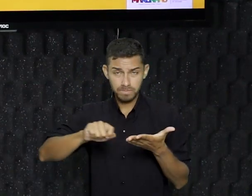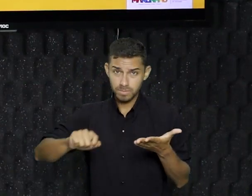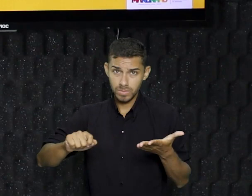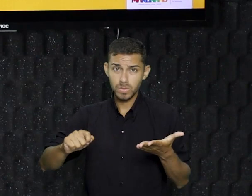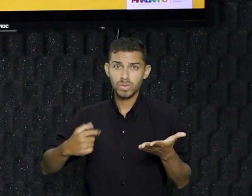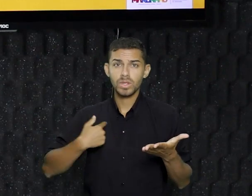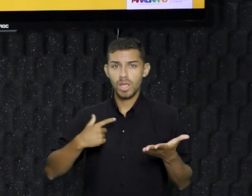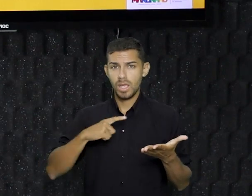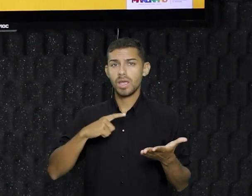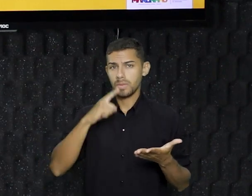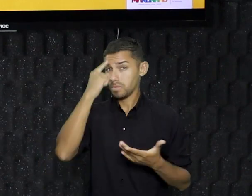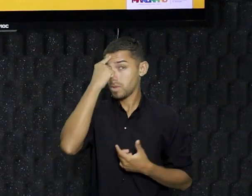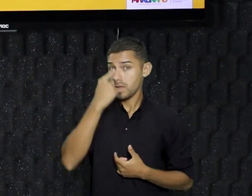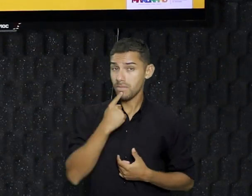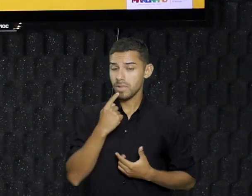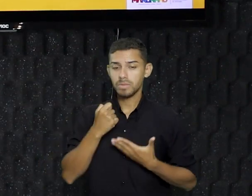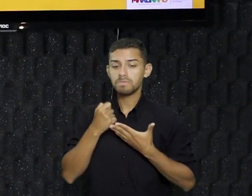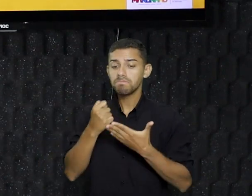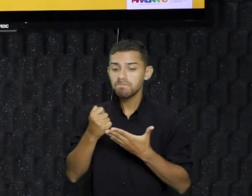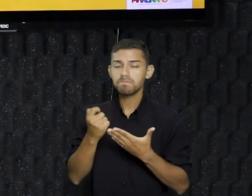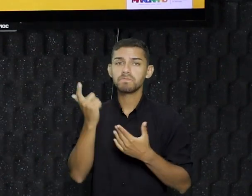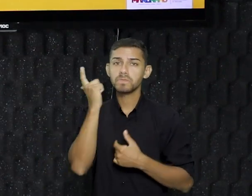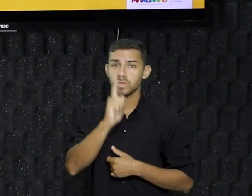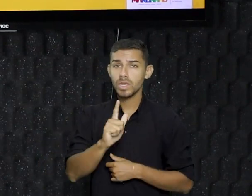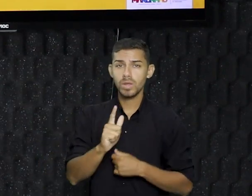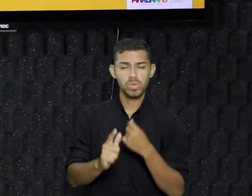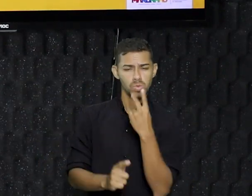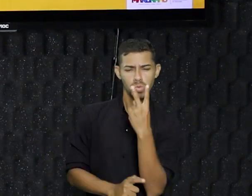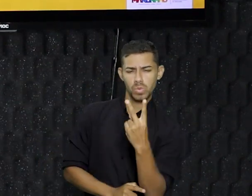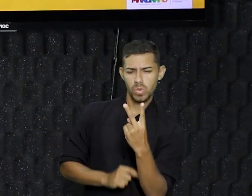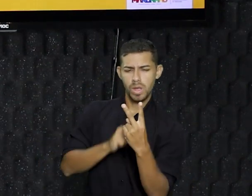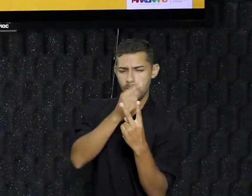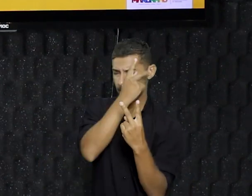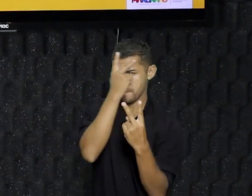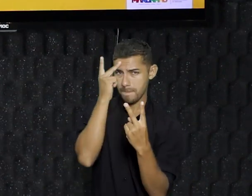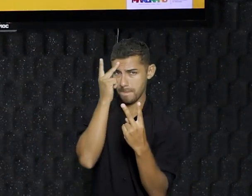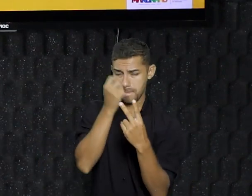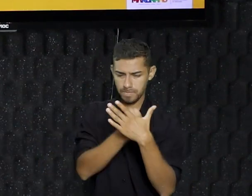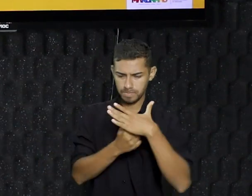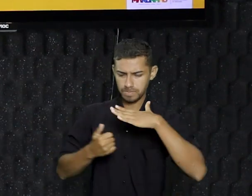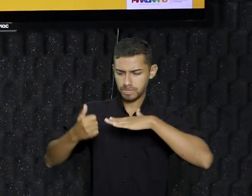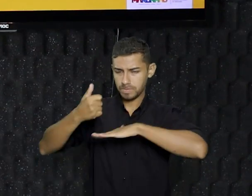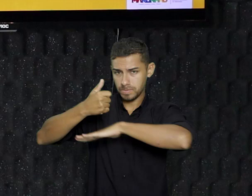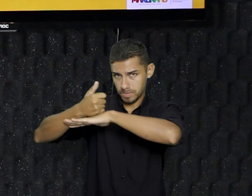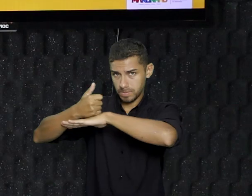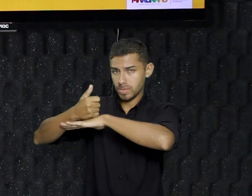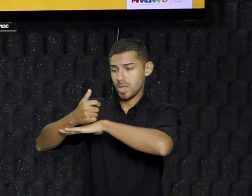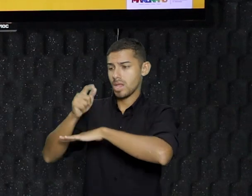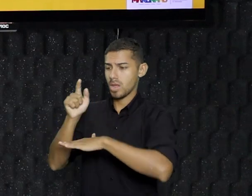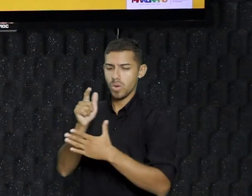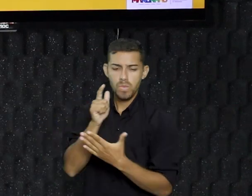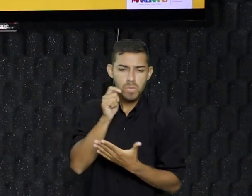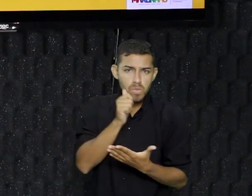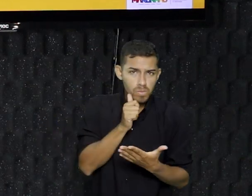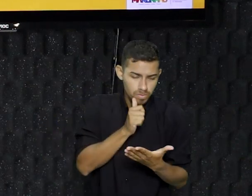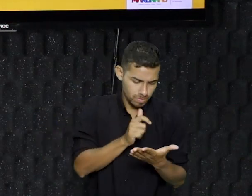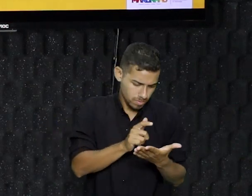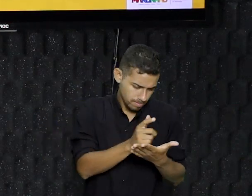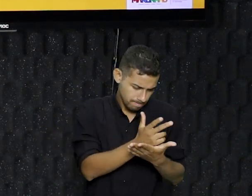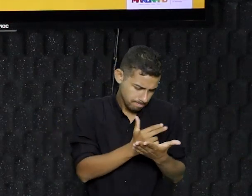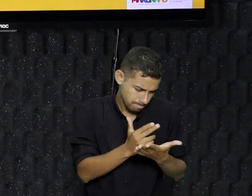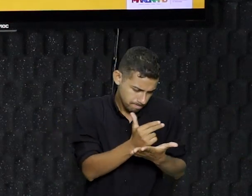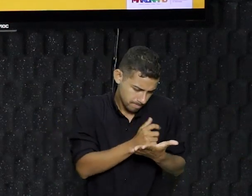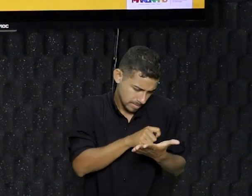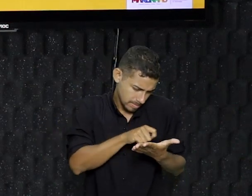a imagem que colabora então eu tenho aqui o quê duas personagens né uma que está desenhando e chega cá